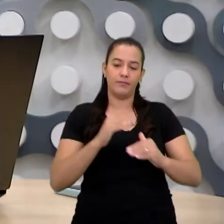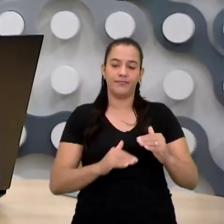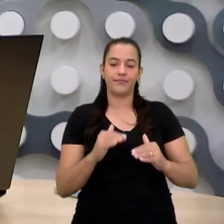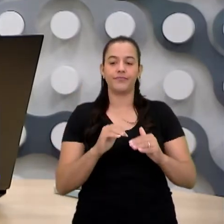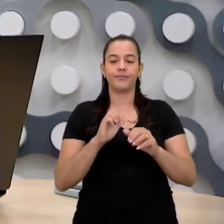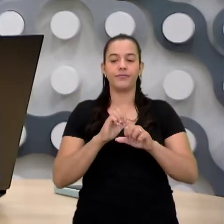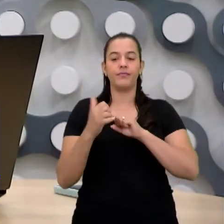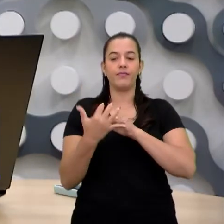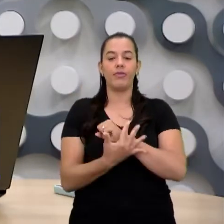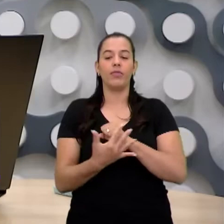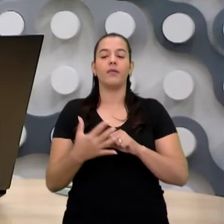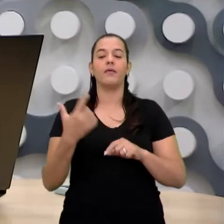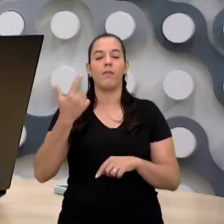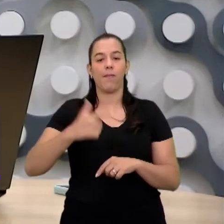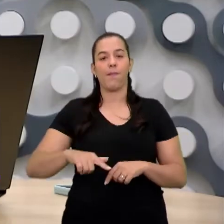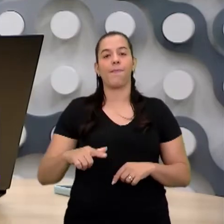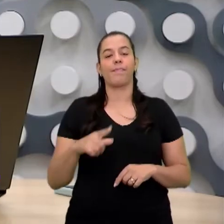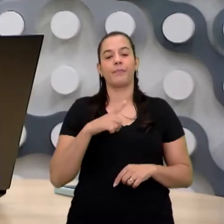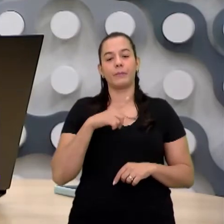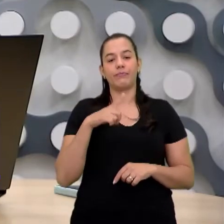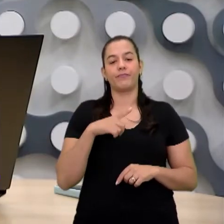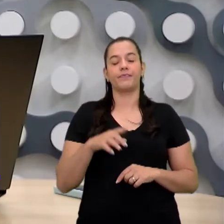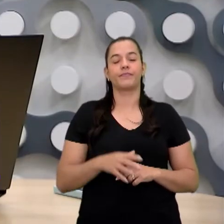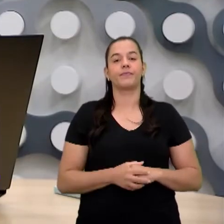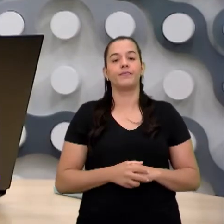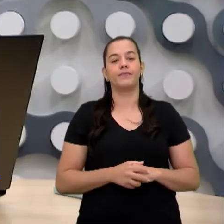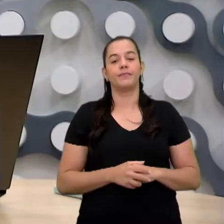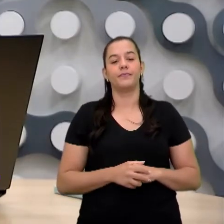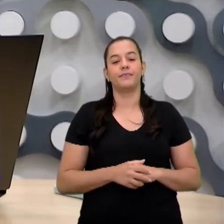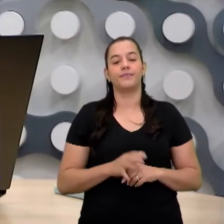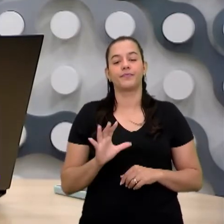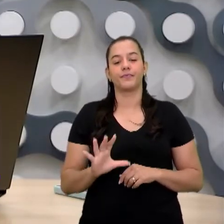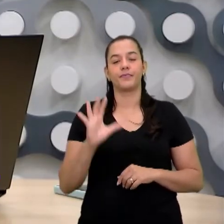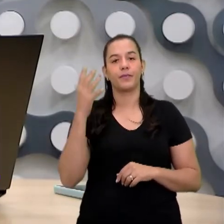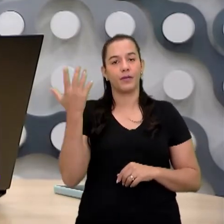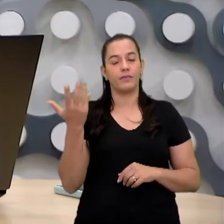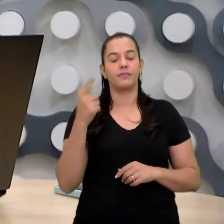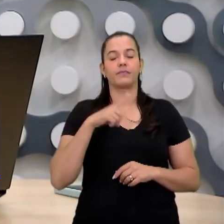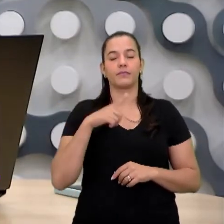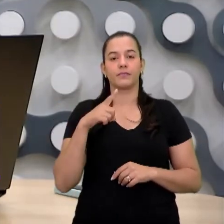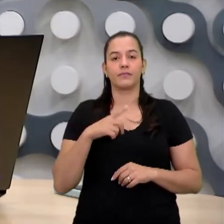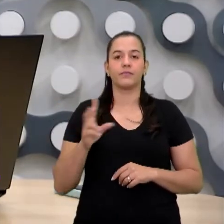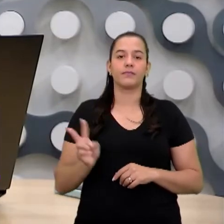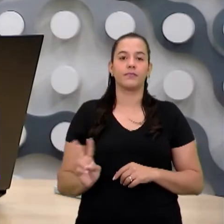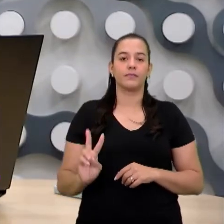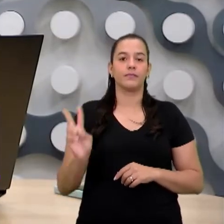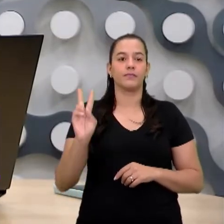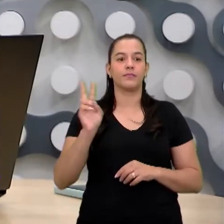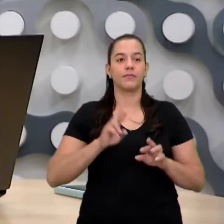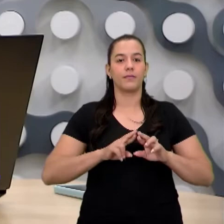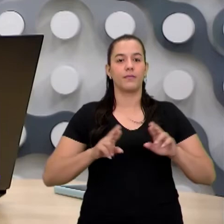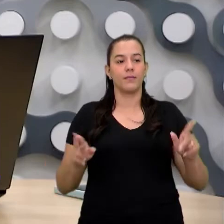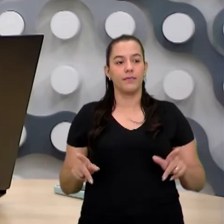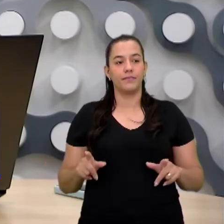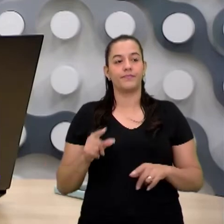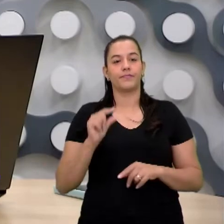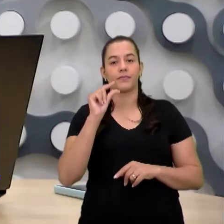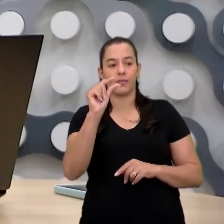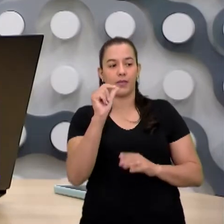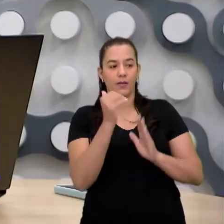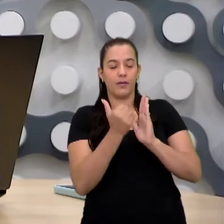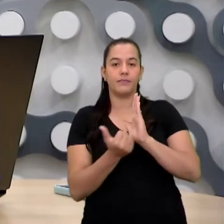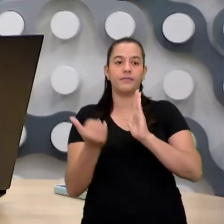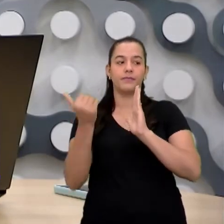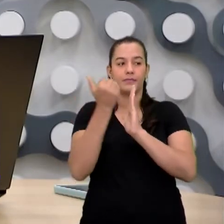pandemia também ajuda novamente, falando sobre isso, e aí acaba tendo esse valor, que, como eu falei, está um pouquinho acima assim da